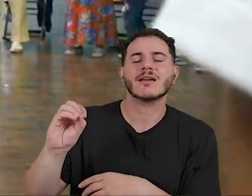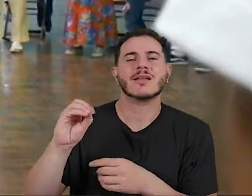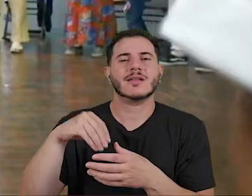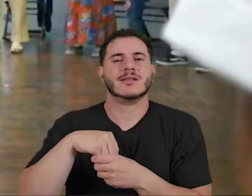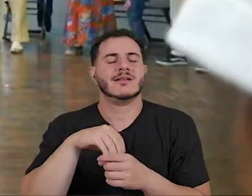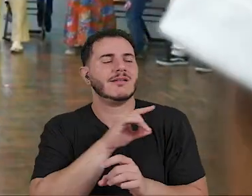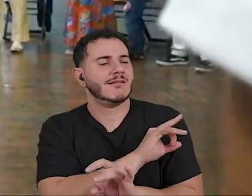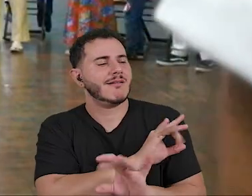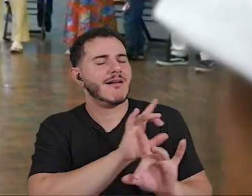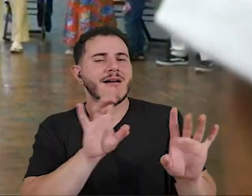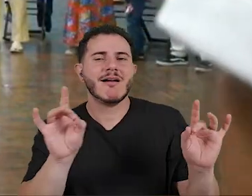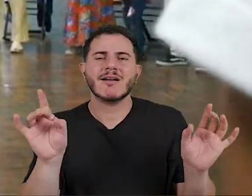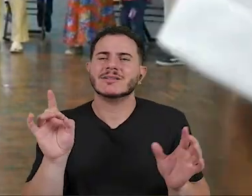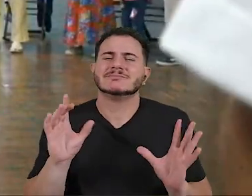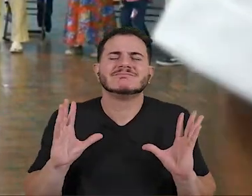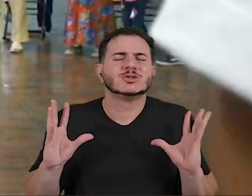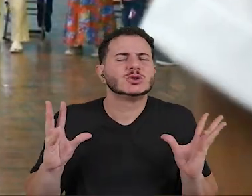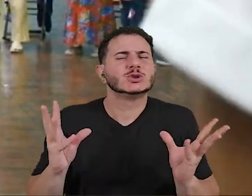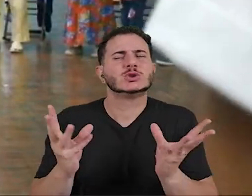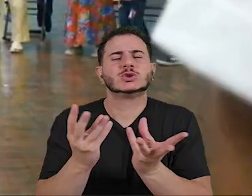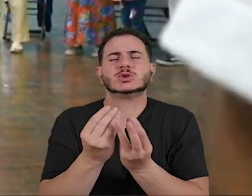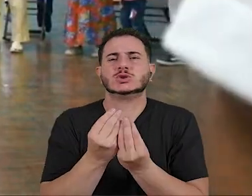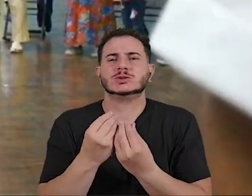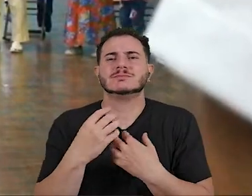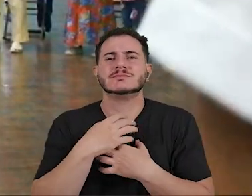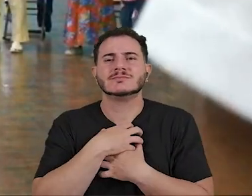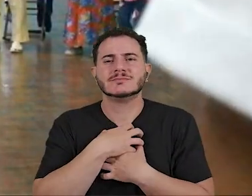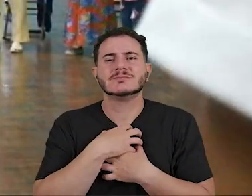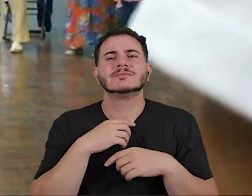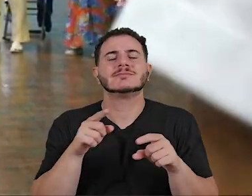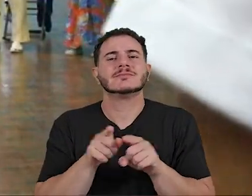ao Gordo, enfim, a todo mundo.